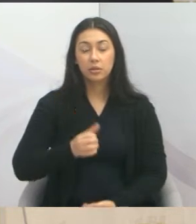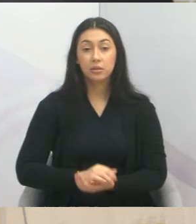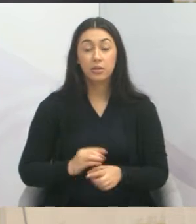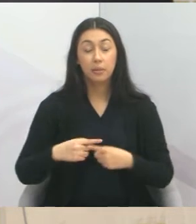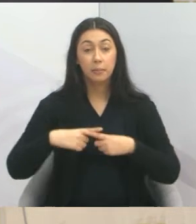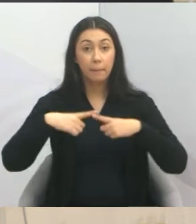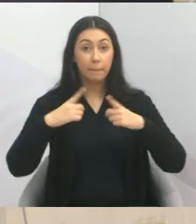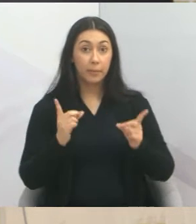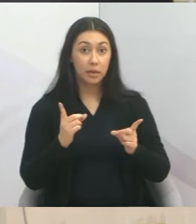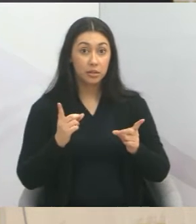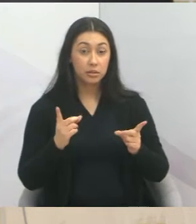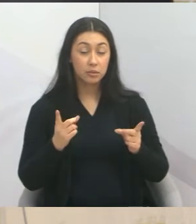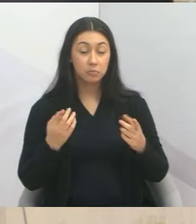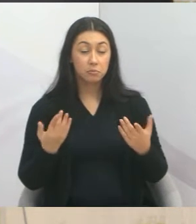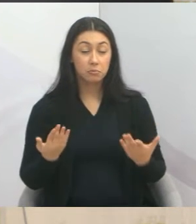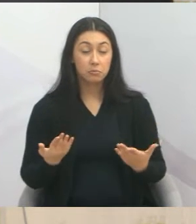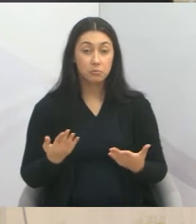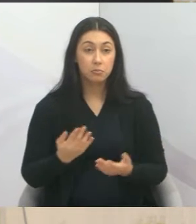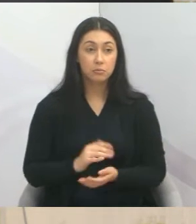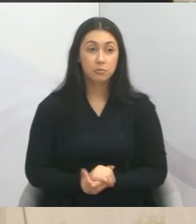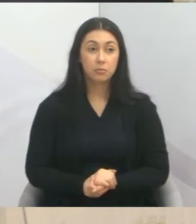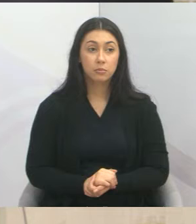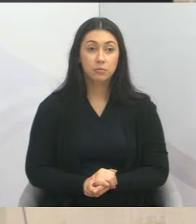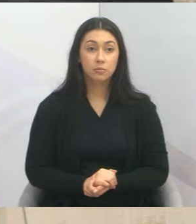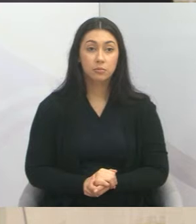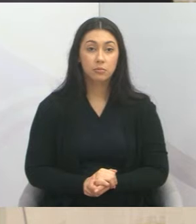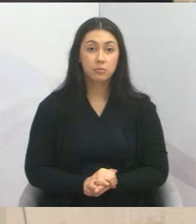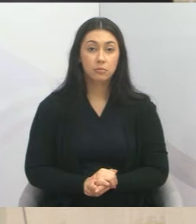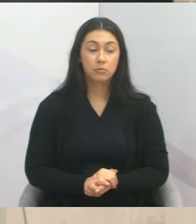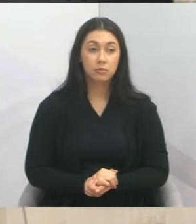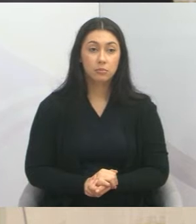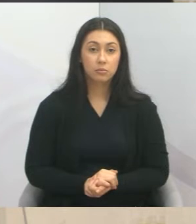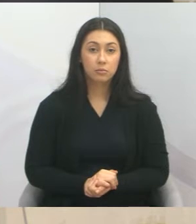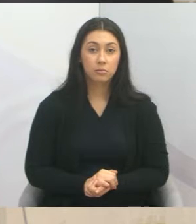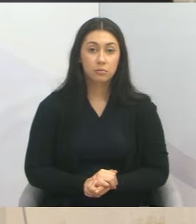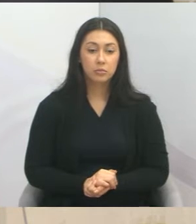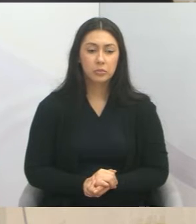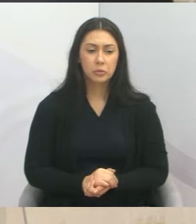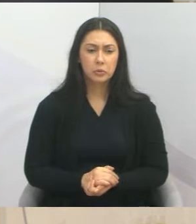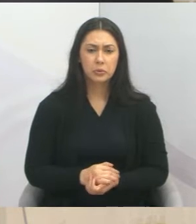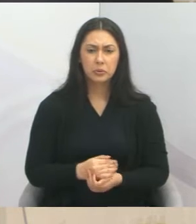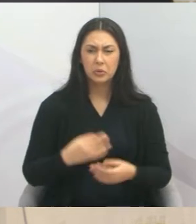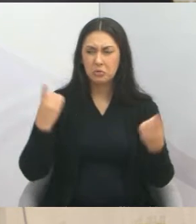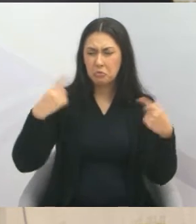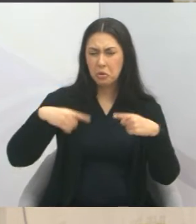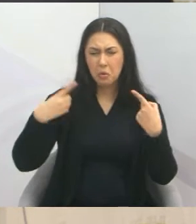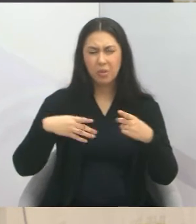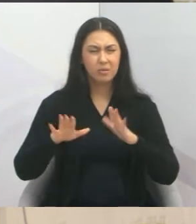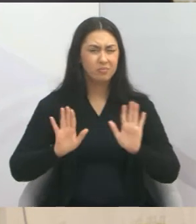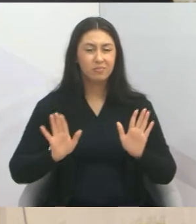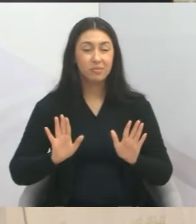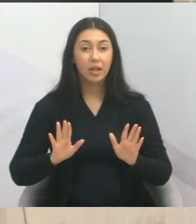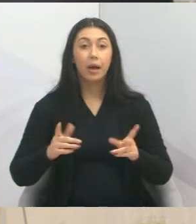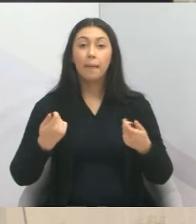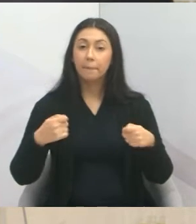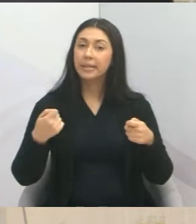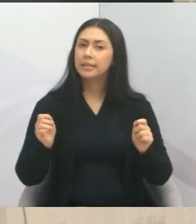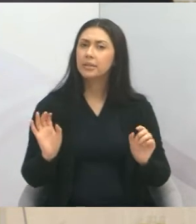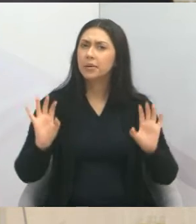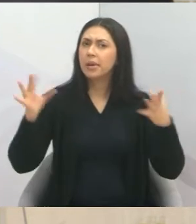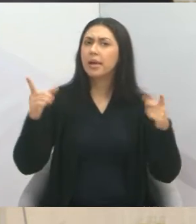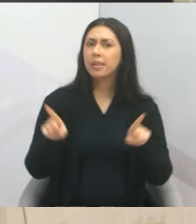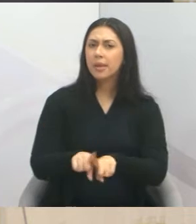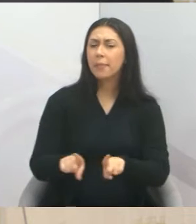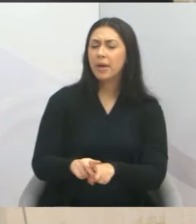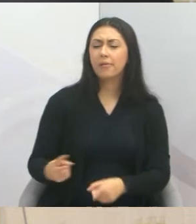entretanto independentemente é independente da disputa o cinema brasileiro precisa ser comemorado